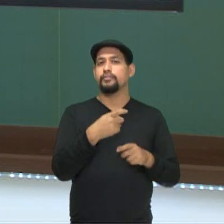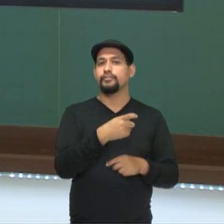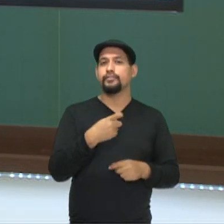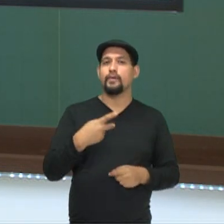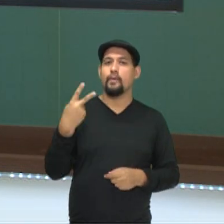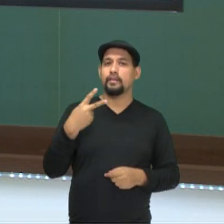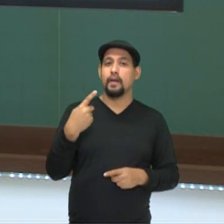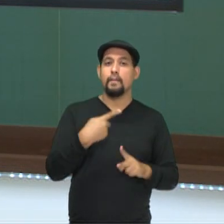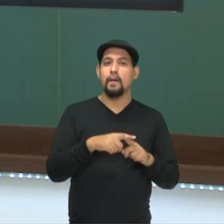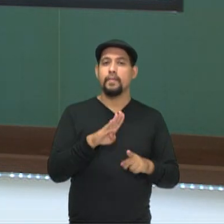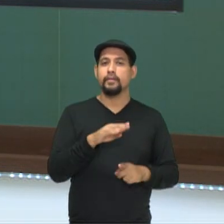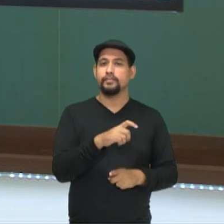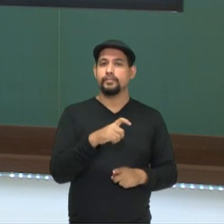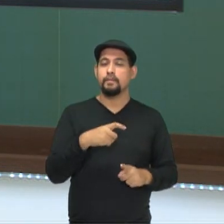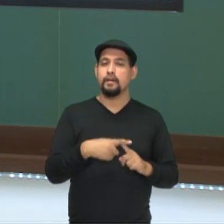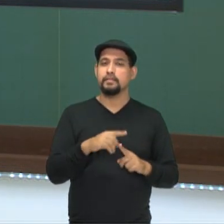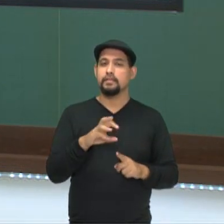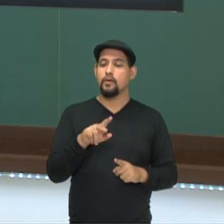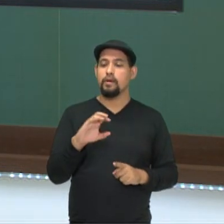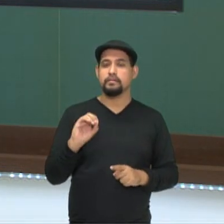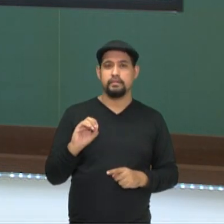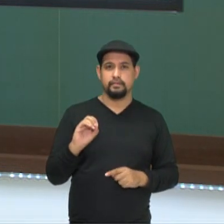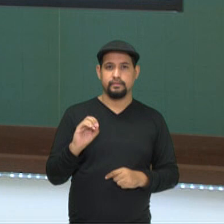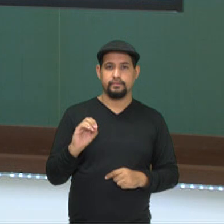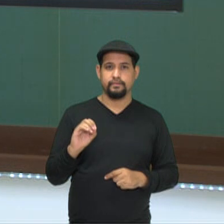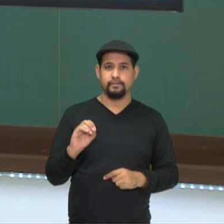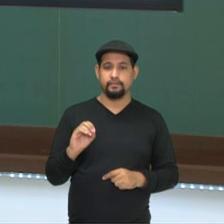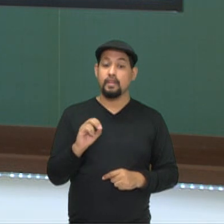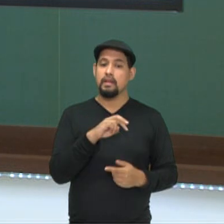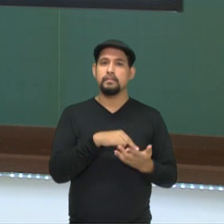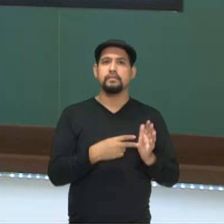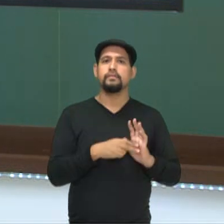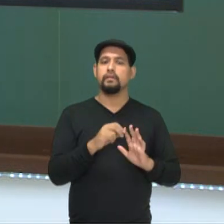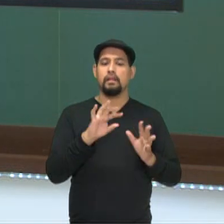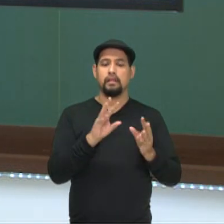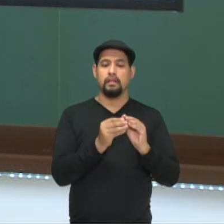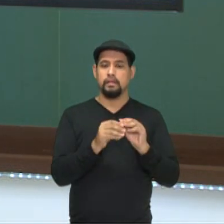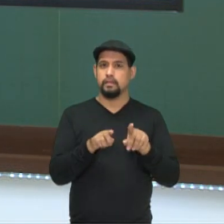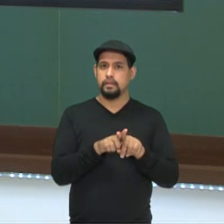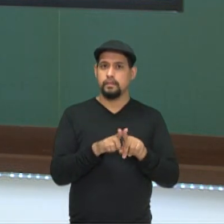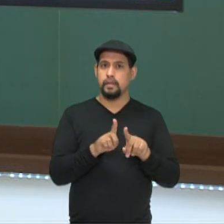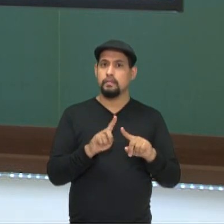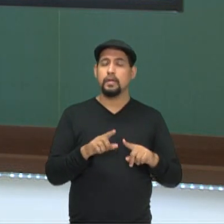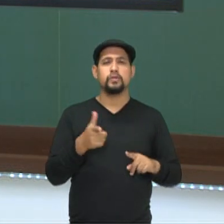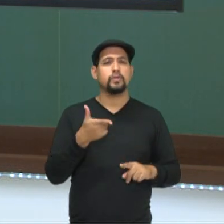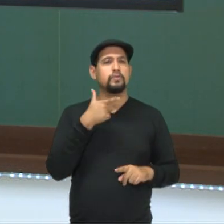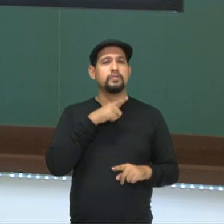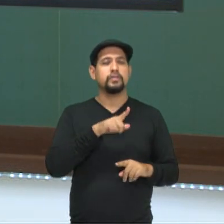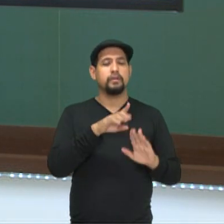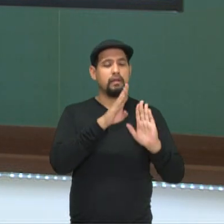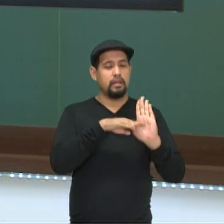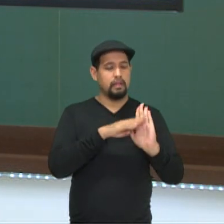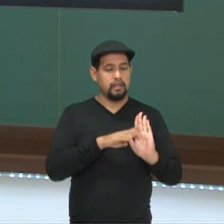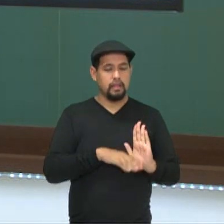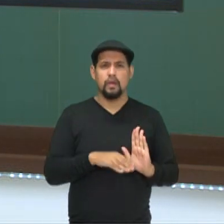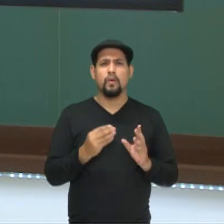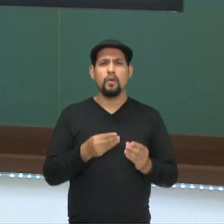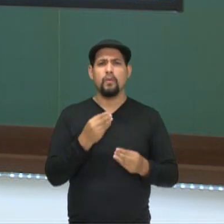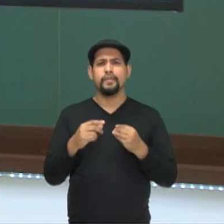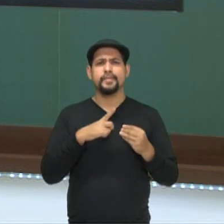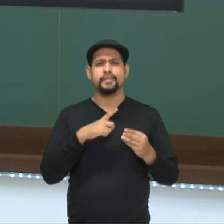+ BX + C = 0 Essa é a forma reduzida e eu só consigo tirar os coeficientes